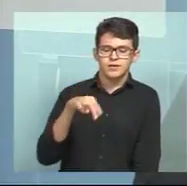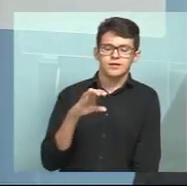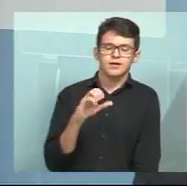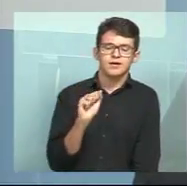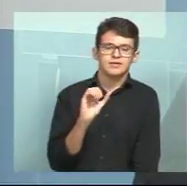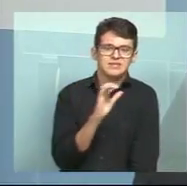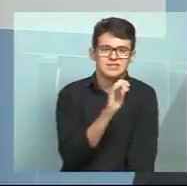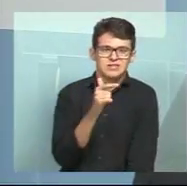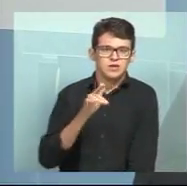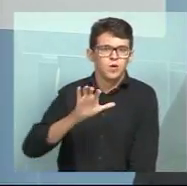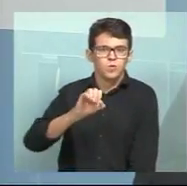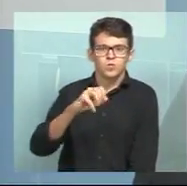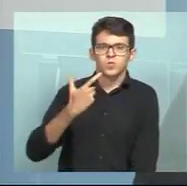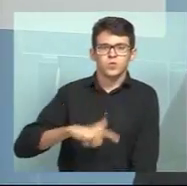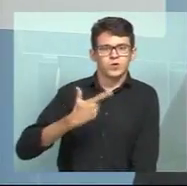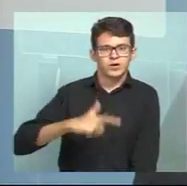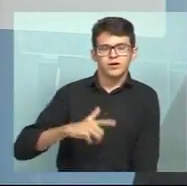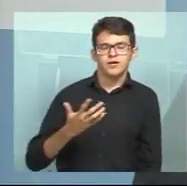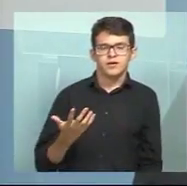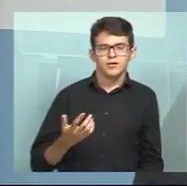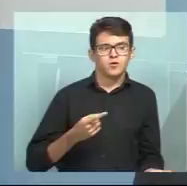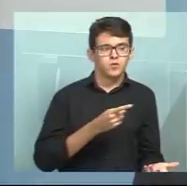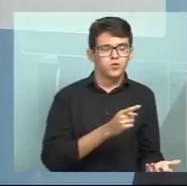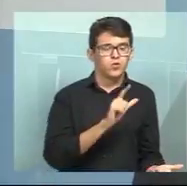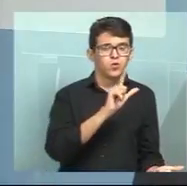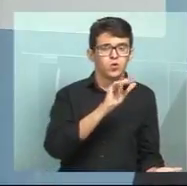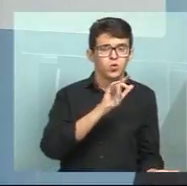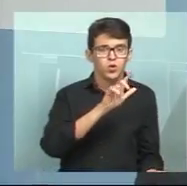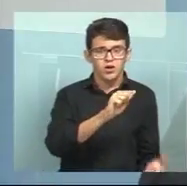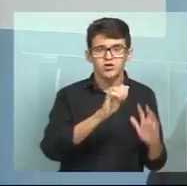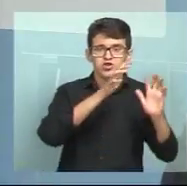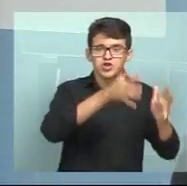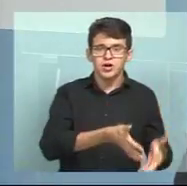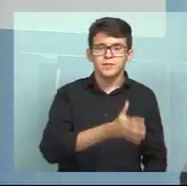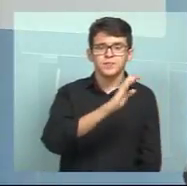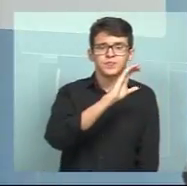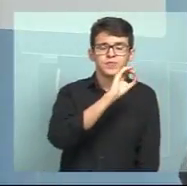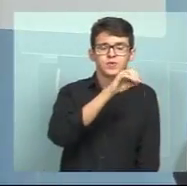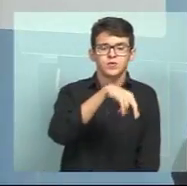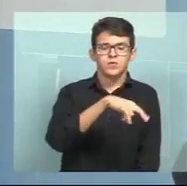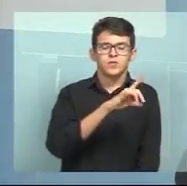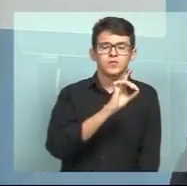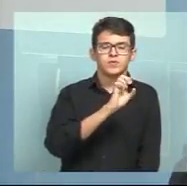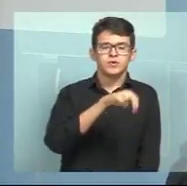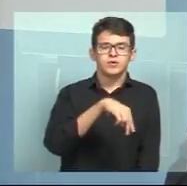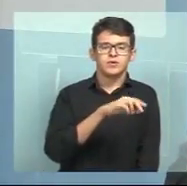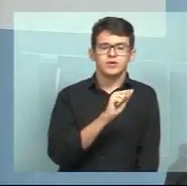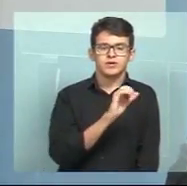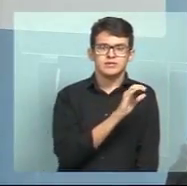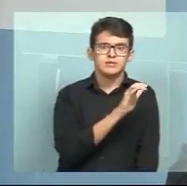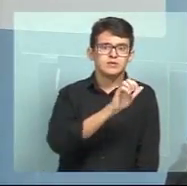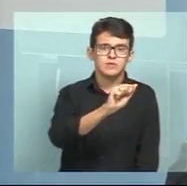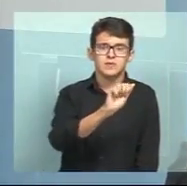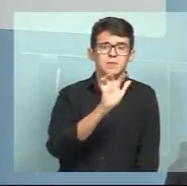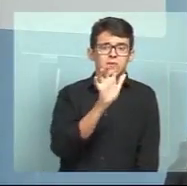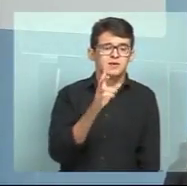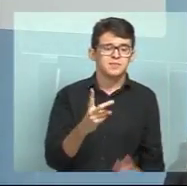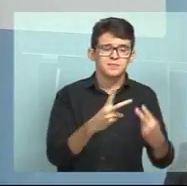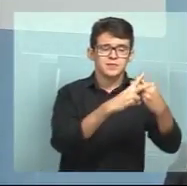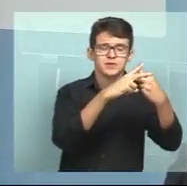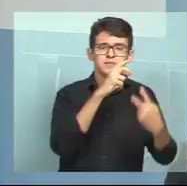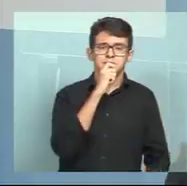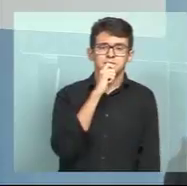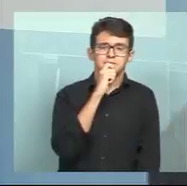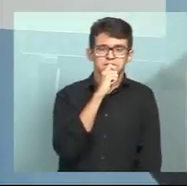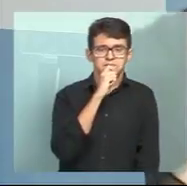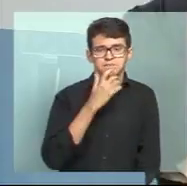Bretas a do Sérgio Cabral já é condenação. Pela velocidade ele fez o julgamento. Aí, Luiz, depois disso, você diz